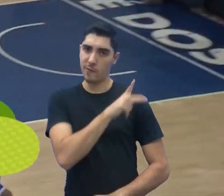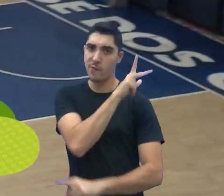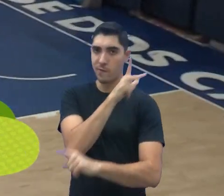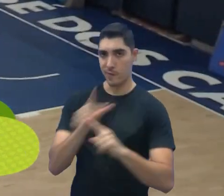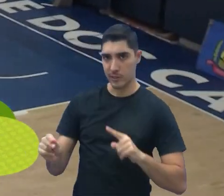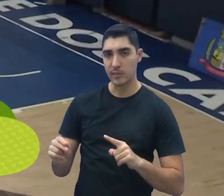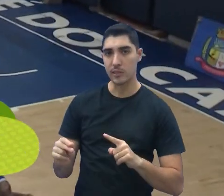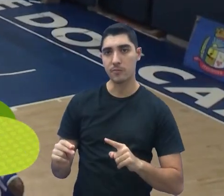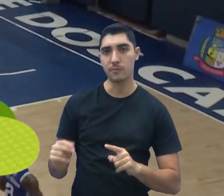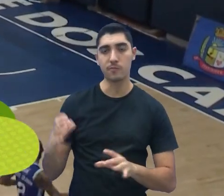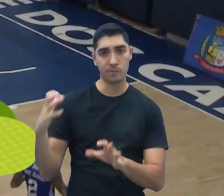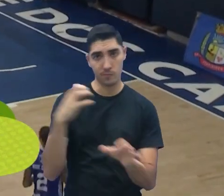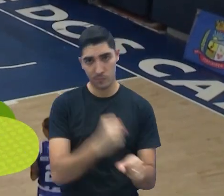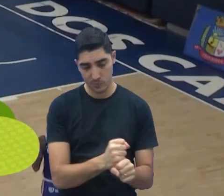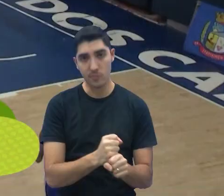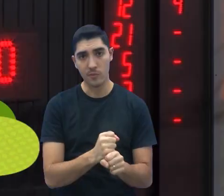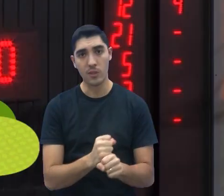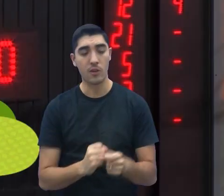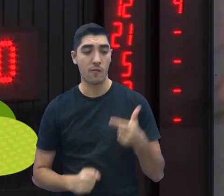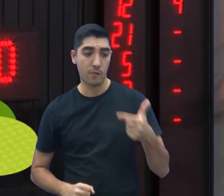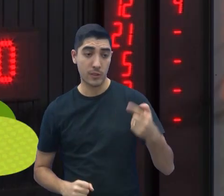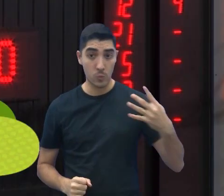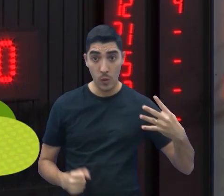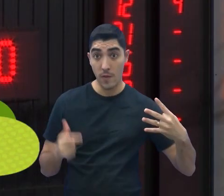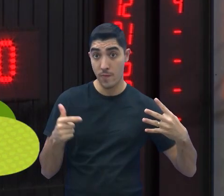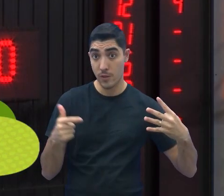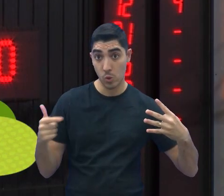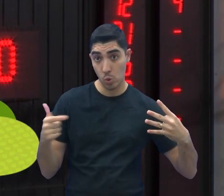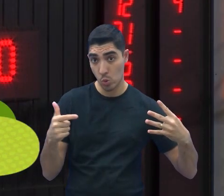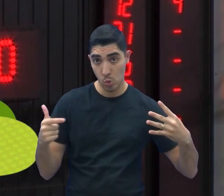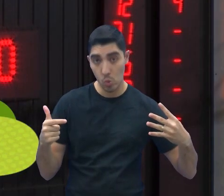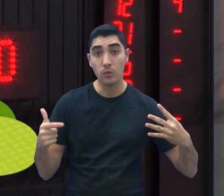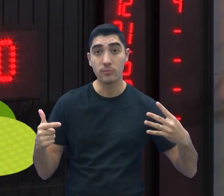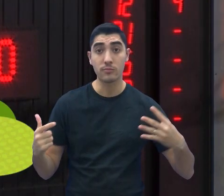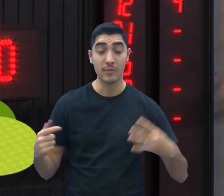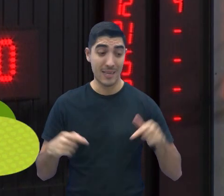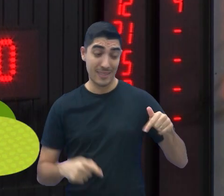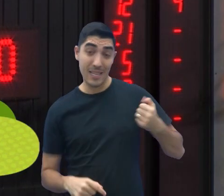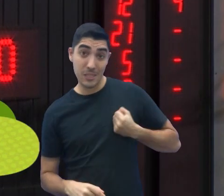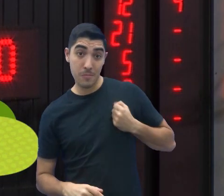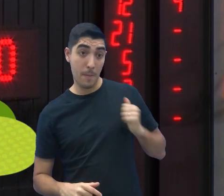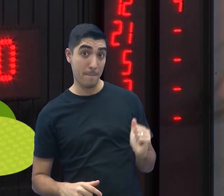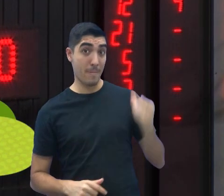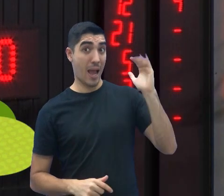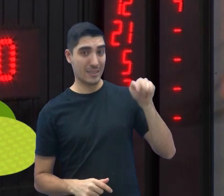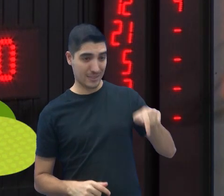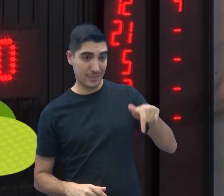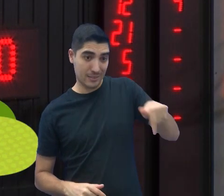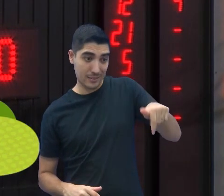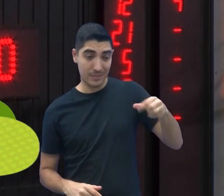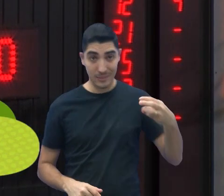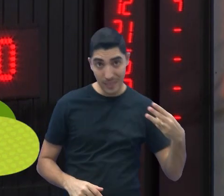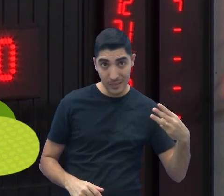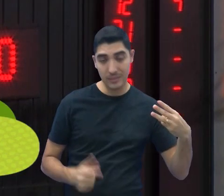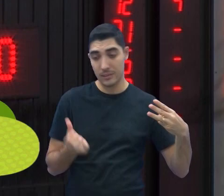cruzeirense, 24-22, com 7 de vantagem para os celestes no placar,